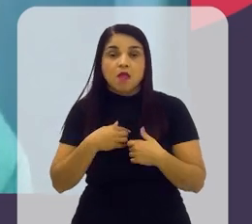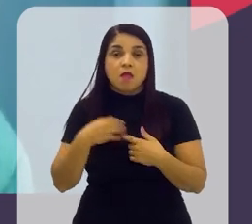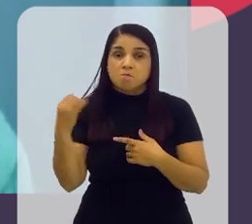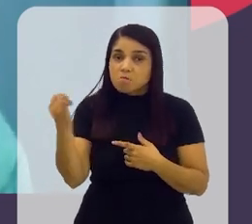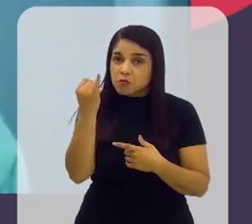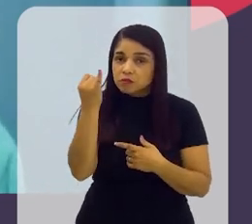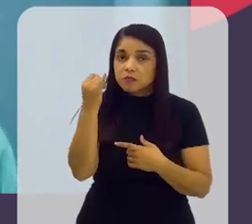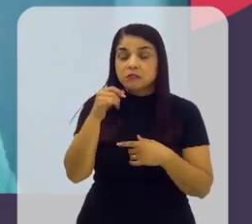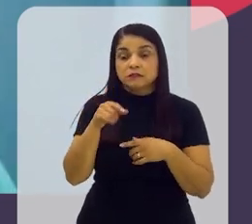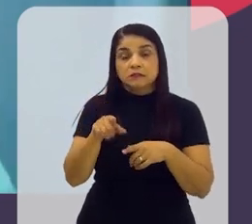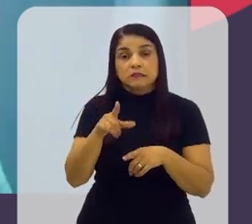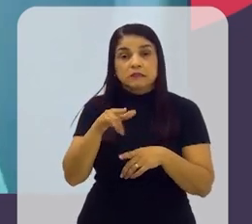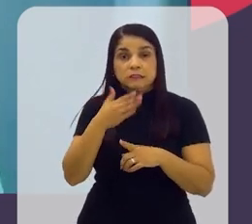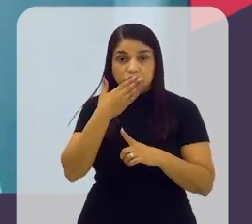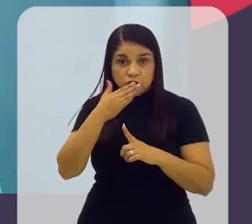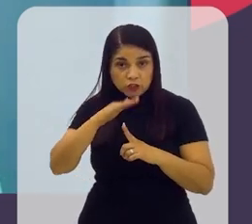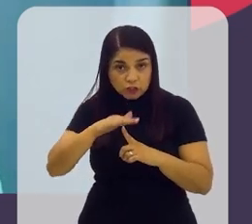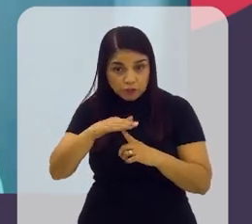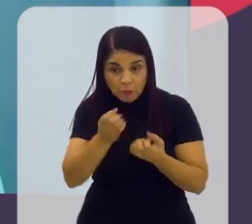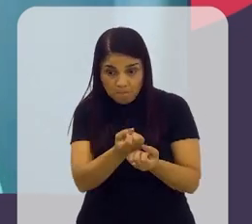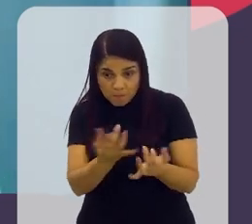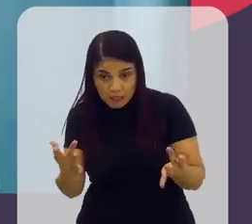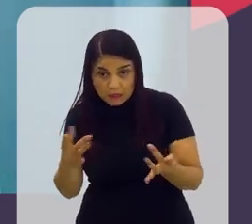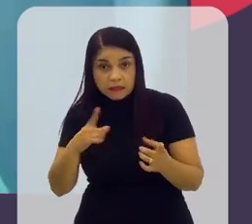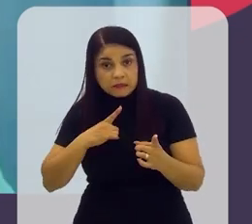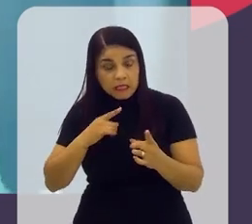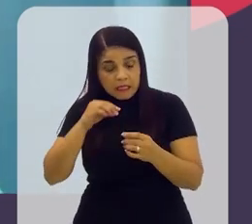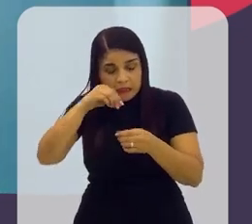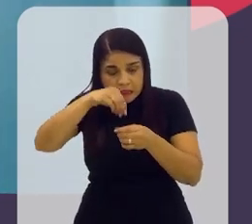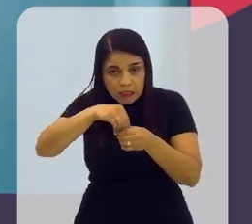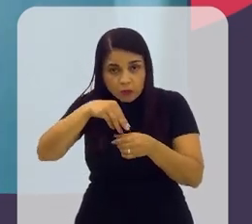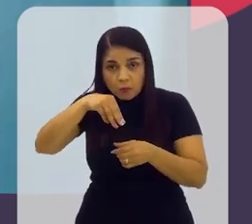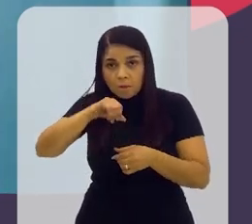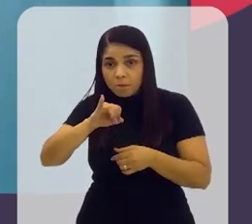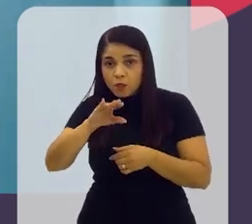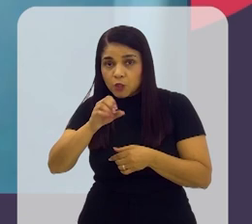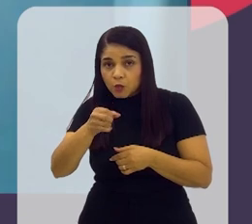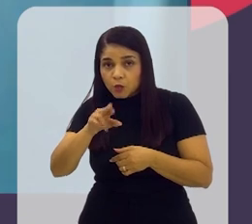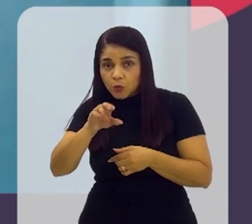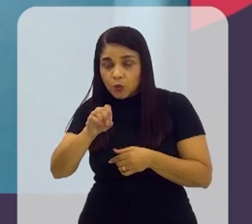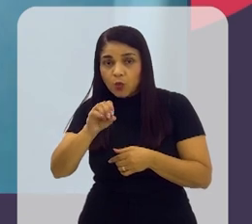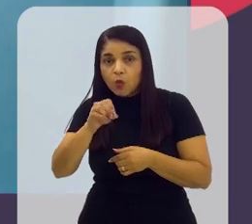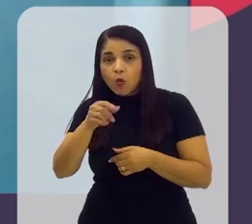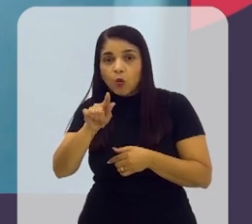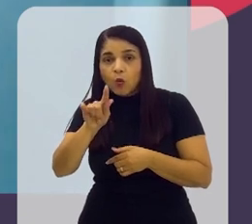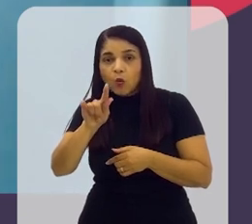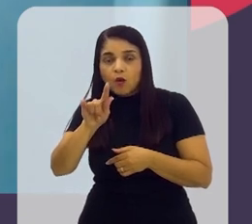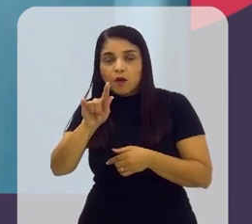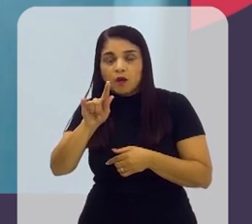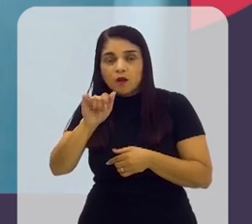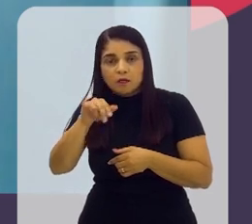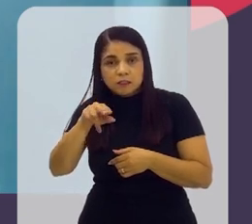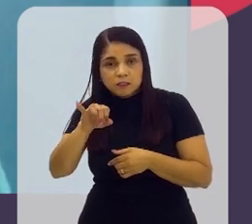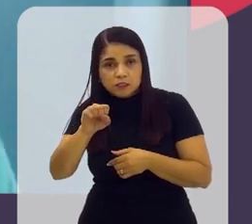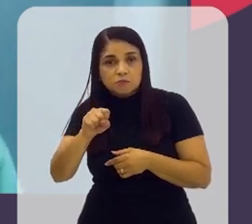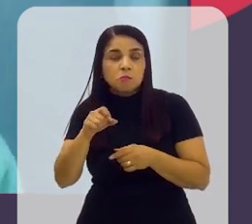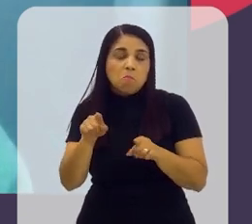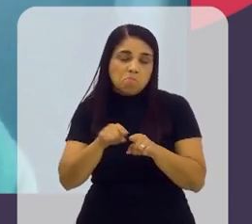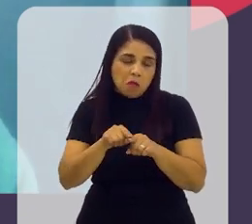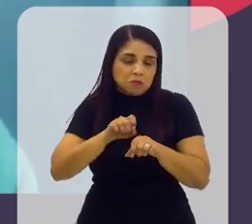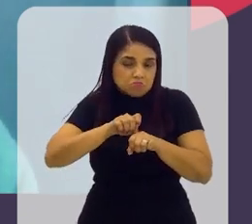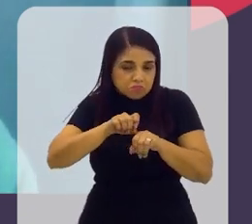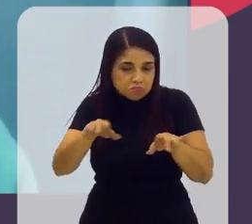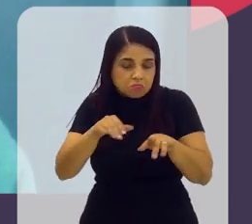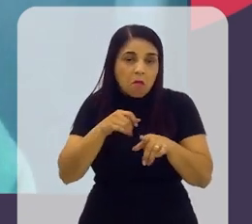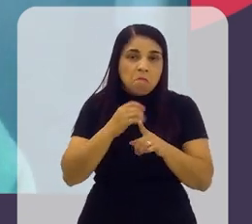gente frisar, porque essas espécies, quando elas chegam, elas trazem micro-organismos dentro dos seus corpos. E esses micro-organismos podem ser vetores de doenças